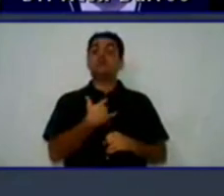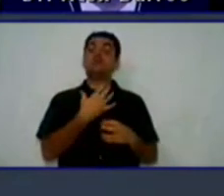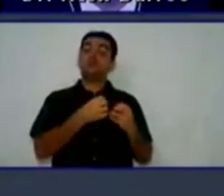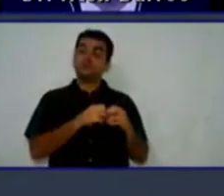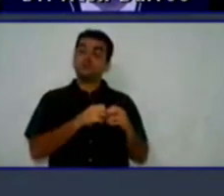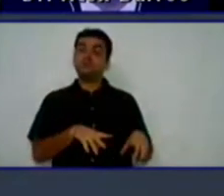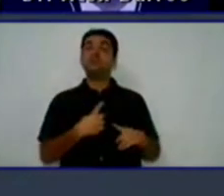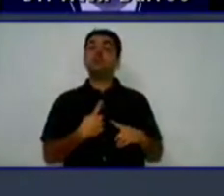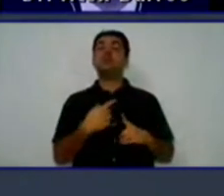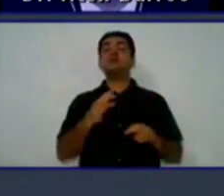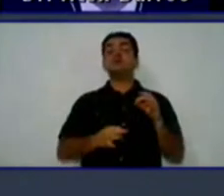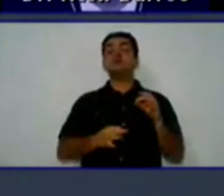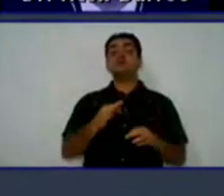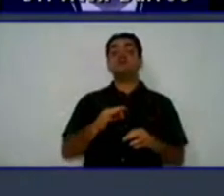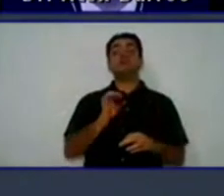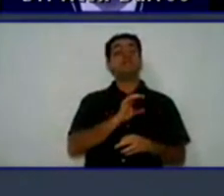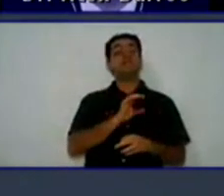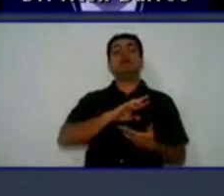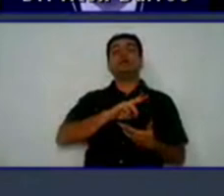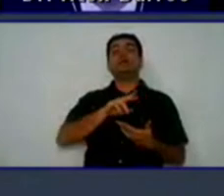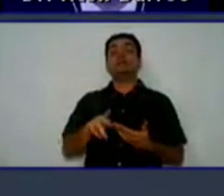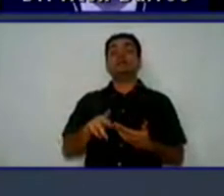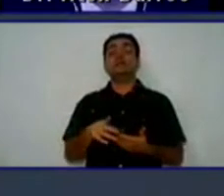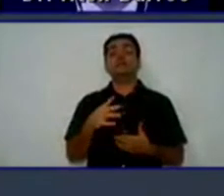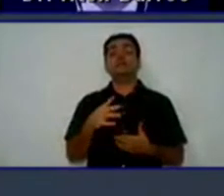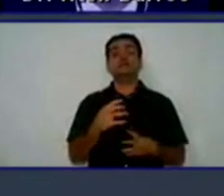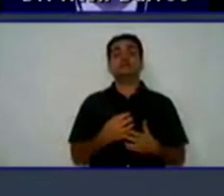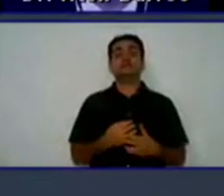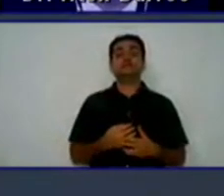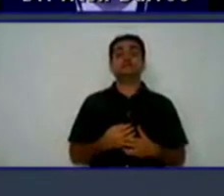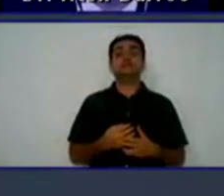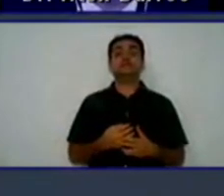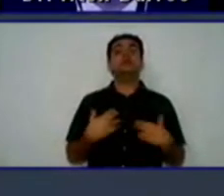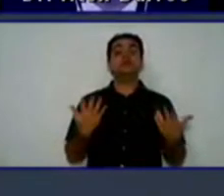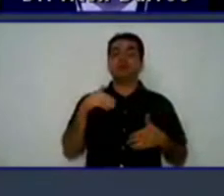do julgamento de ambos os ajustes contábeis. É como